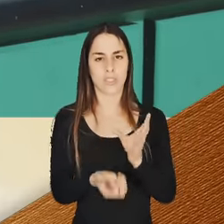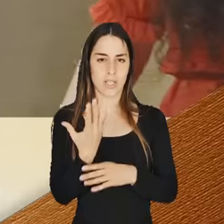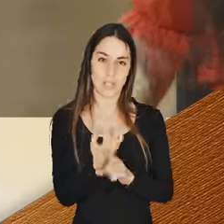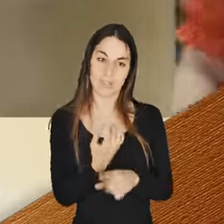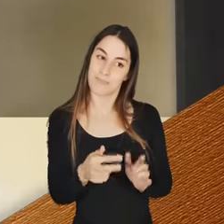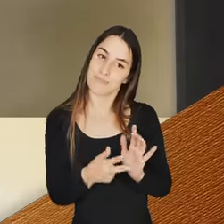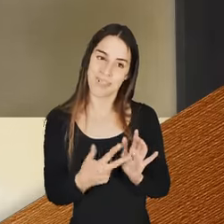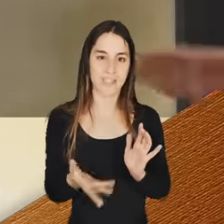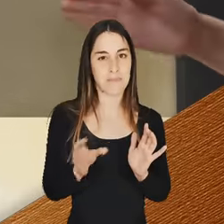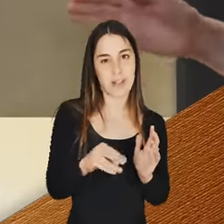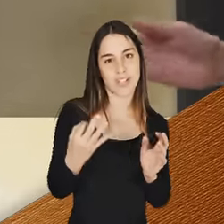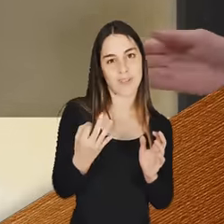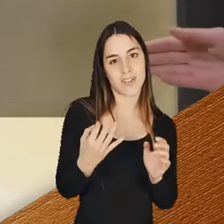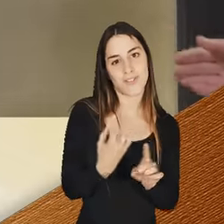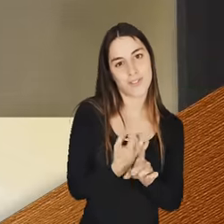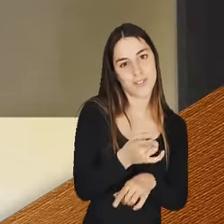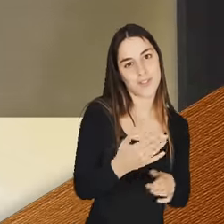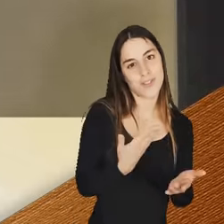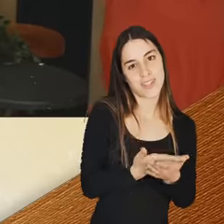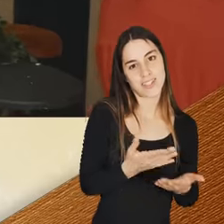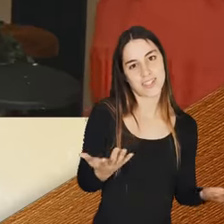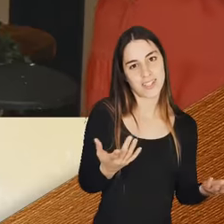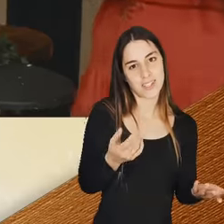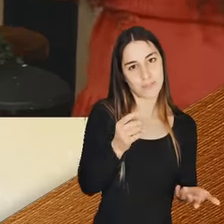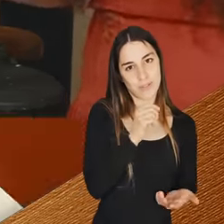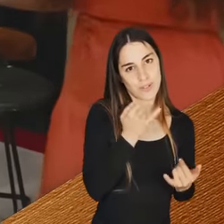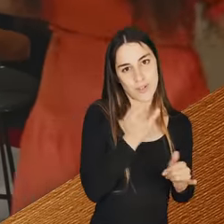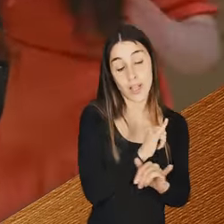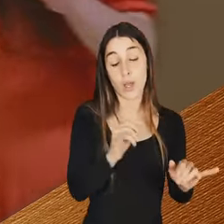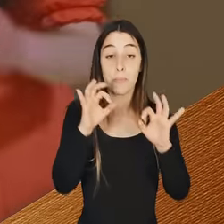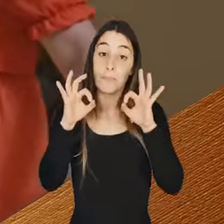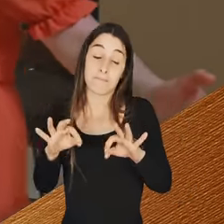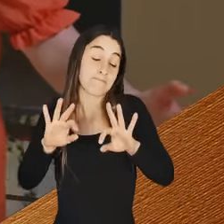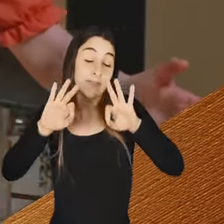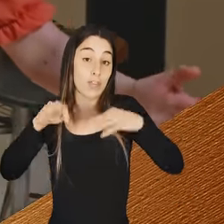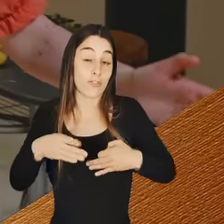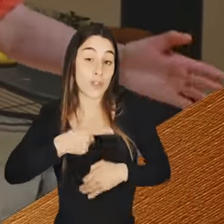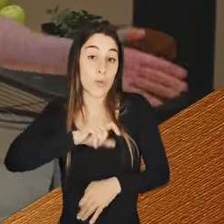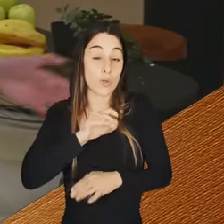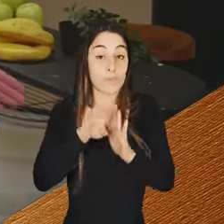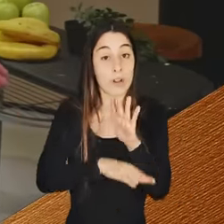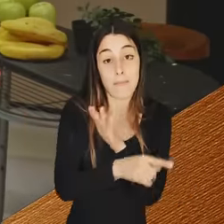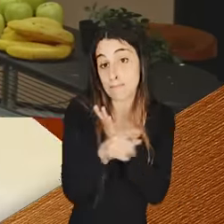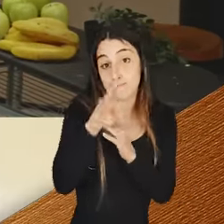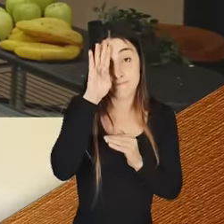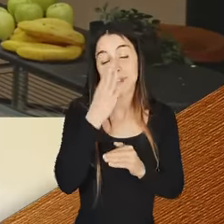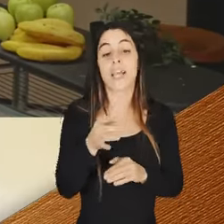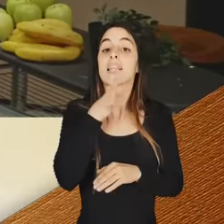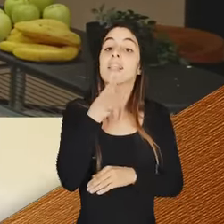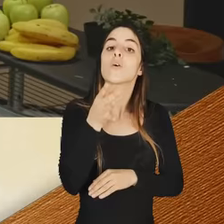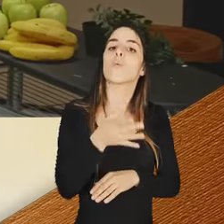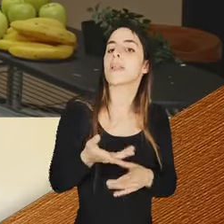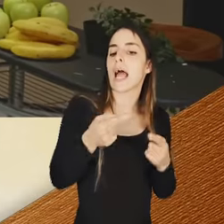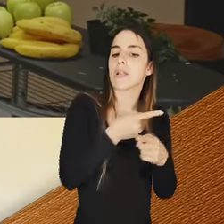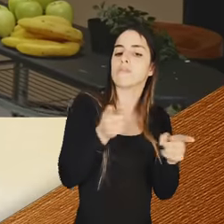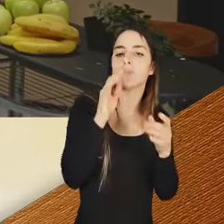pouquinho mais, porque aquilo que vocês deram... E finalmente, chegamos ao fim do nosso programa. Por isso, já sabem, deixem os vossos comentários